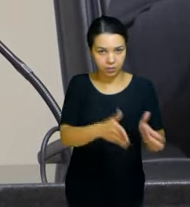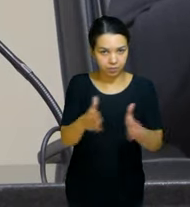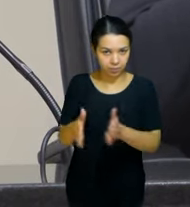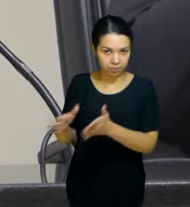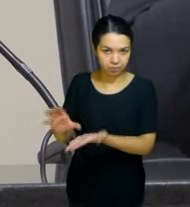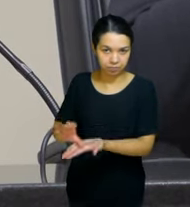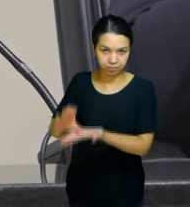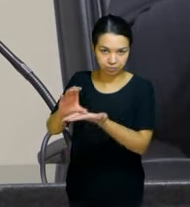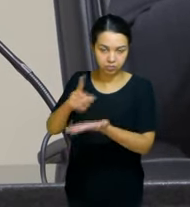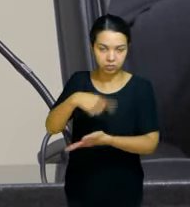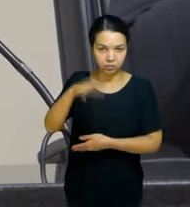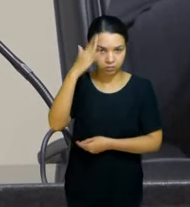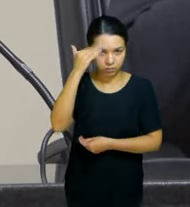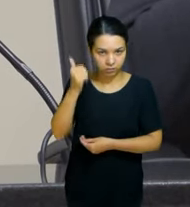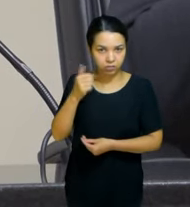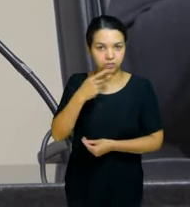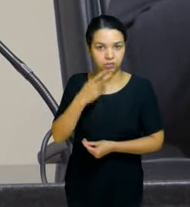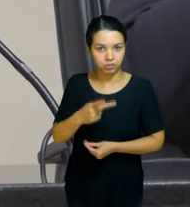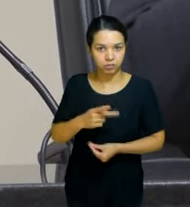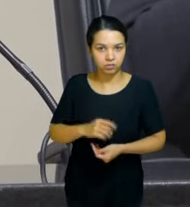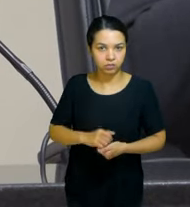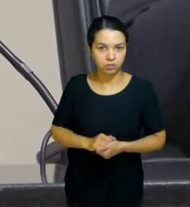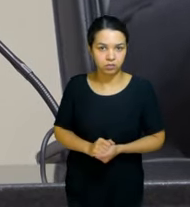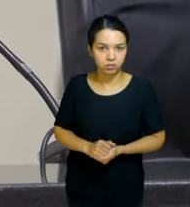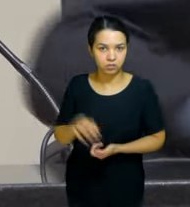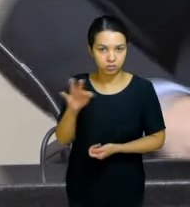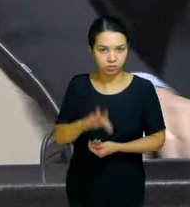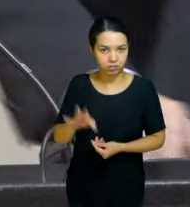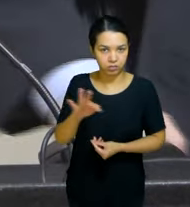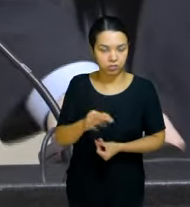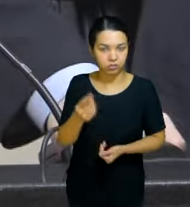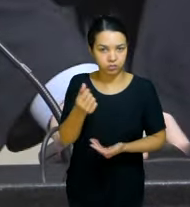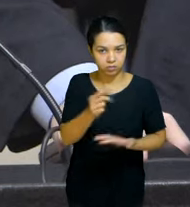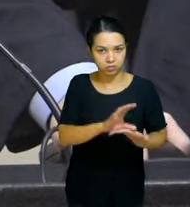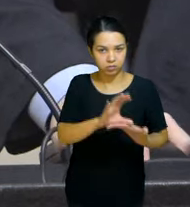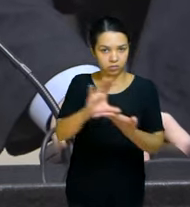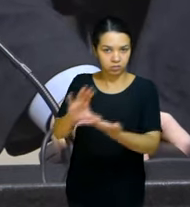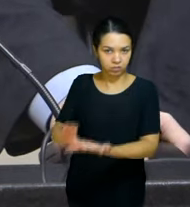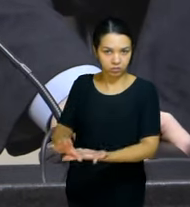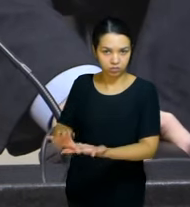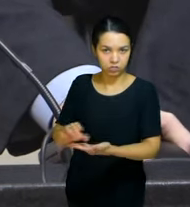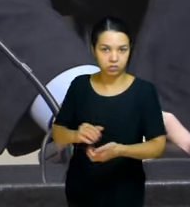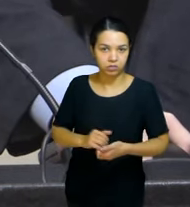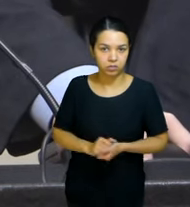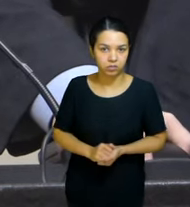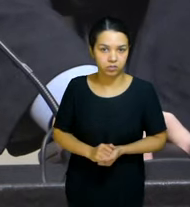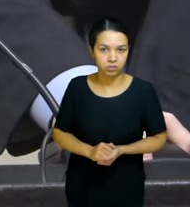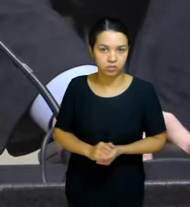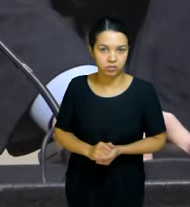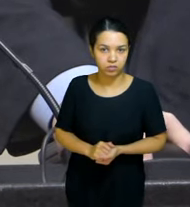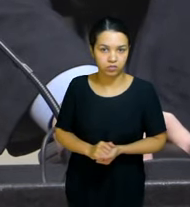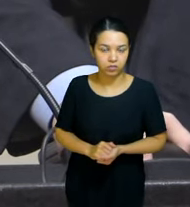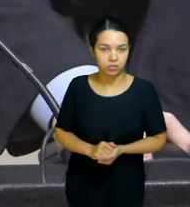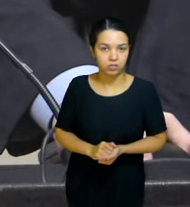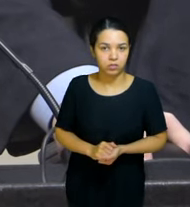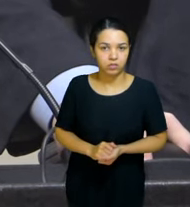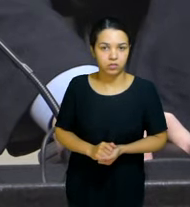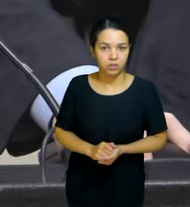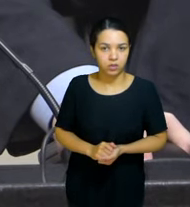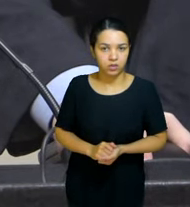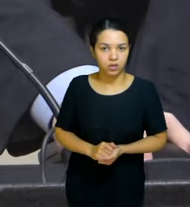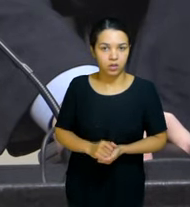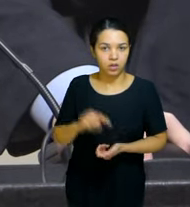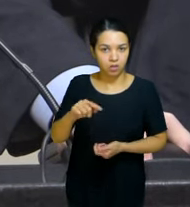aqui sabe o que eu estou dizendo. A fazer repasse de recurso? Então, Freiberg, com todo respeito, não dá para fazer esse evento em